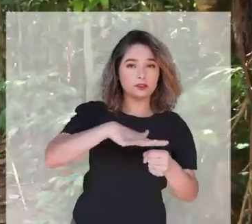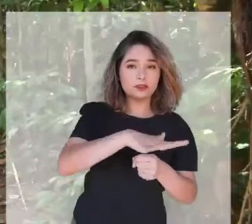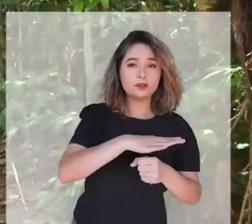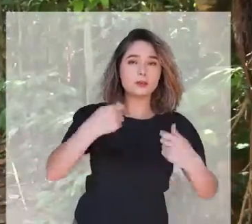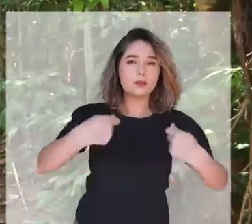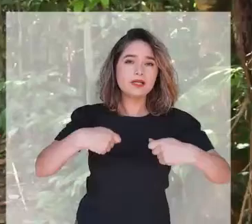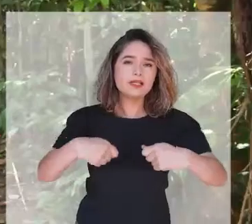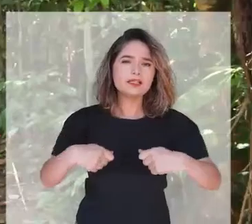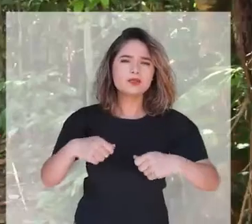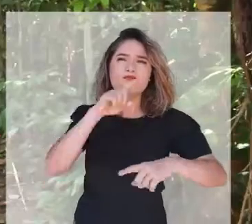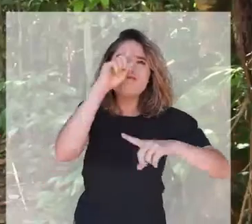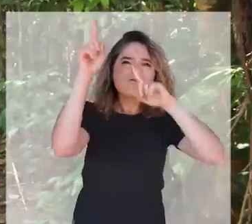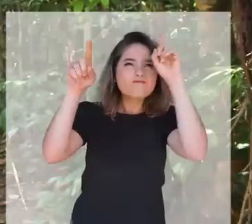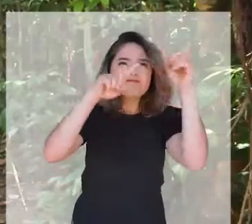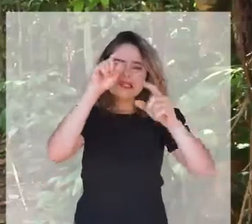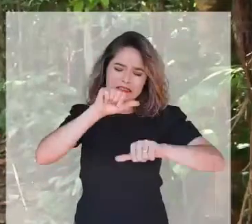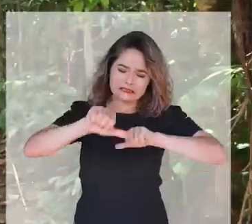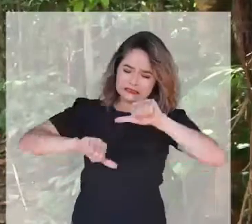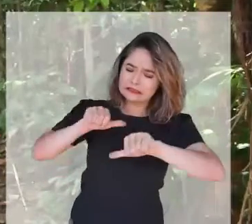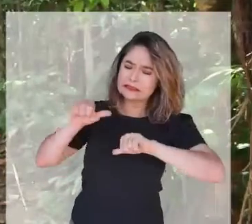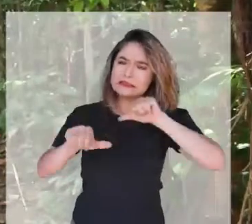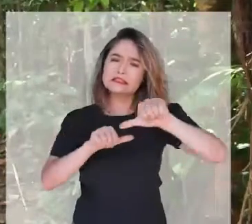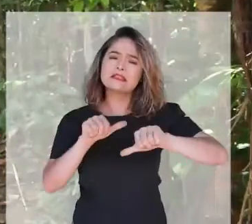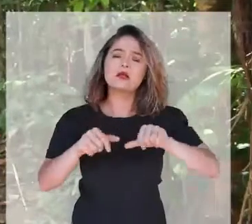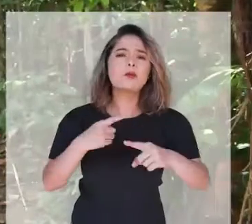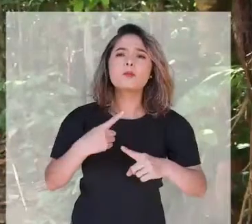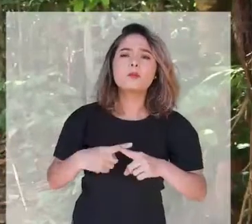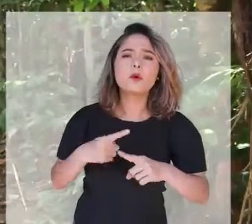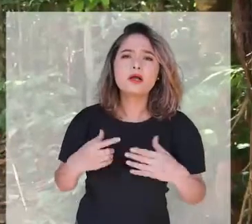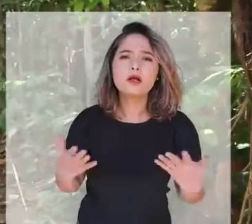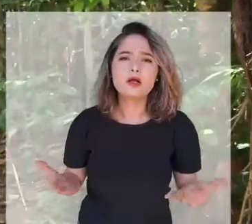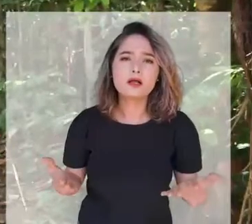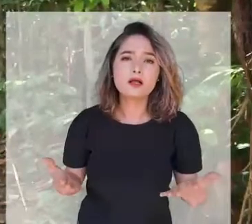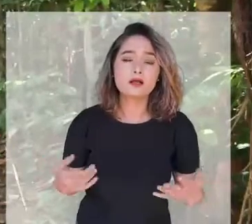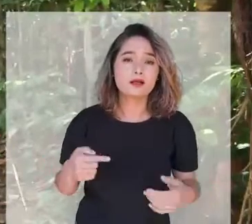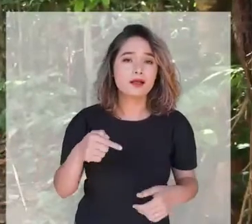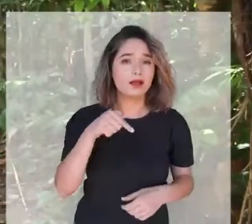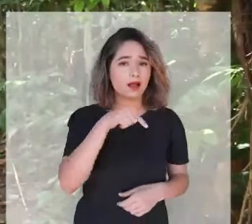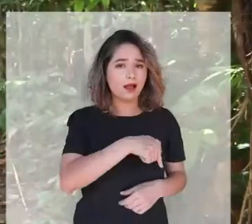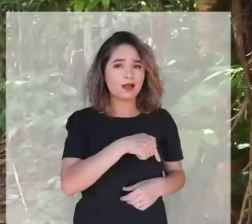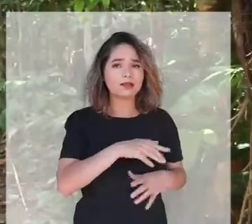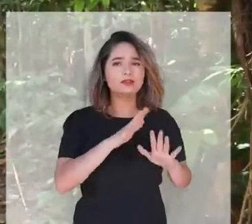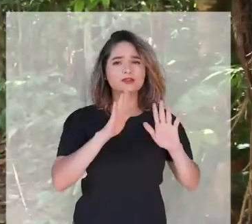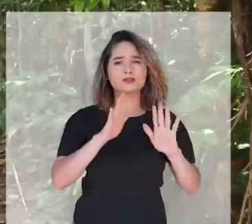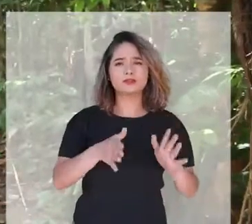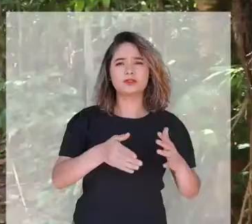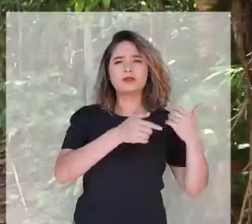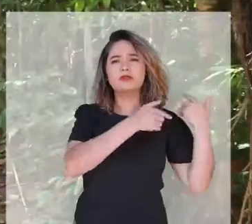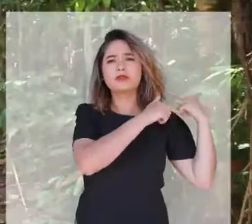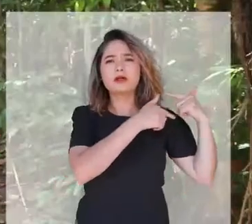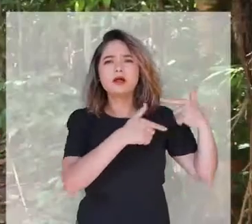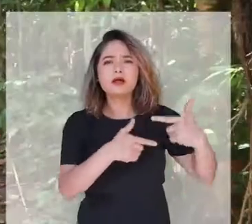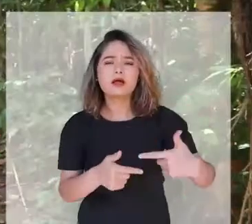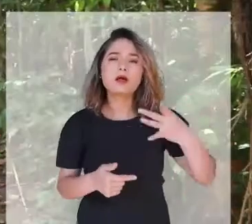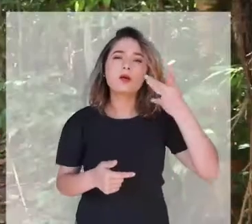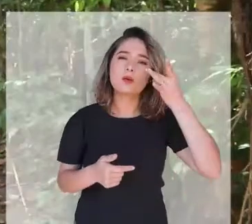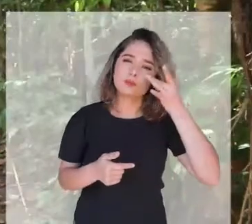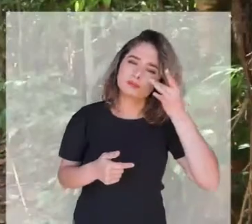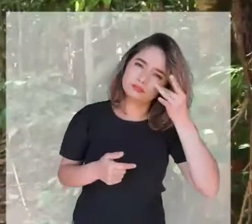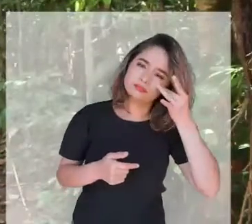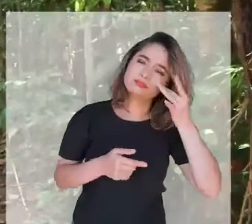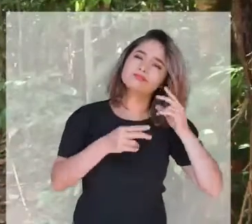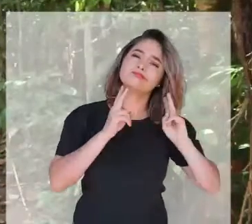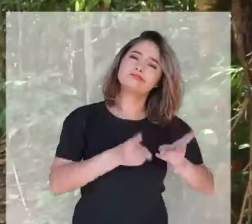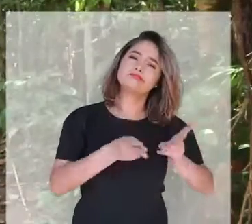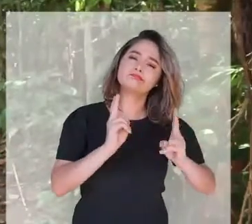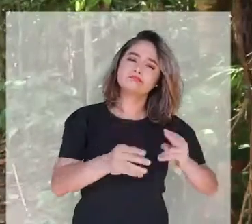quê? Porque o paradigma norteador das atividades de extensão é o paradigma da presencialidade.